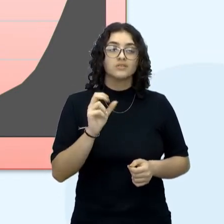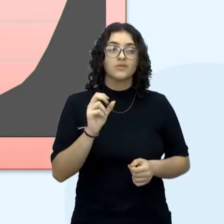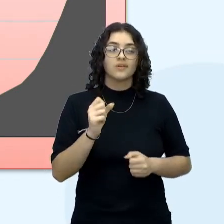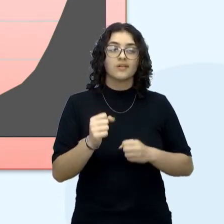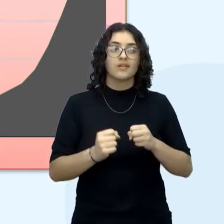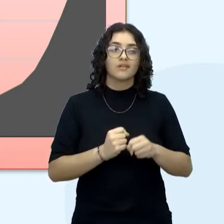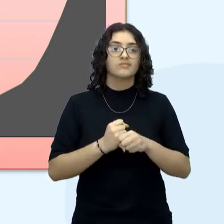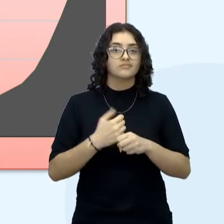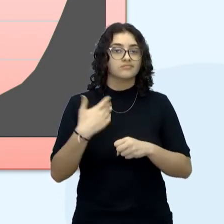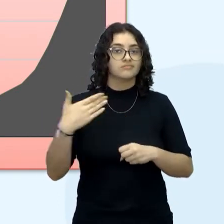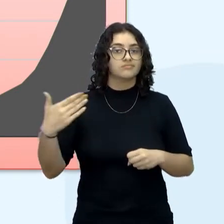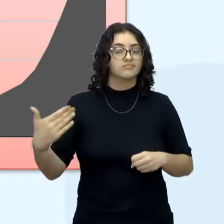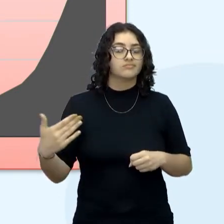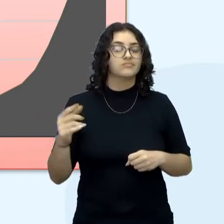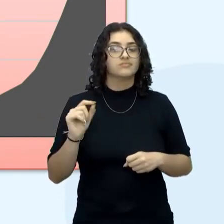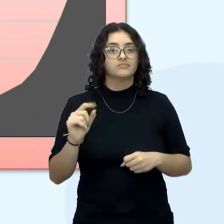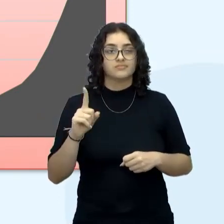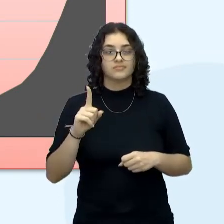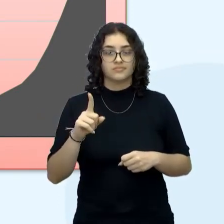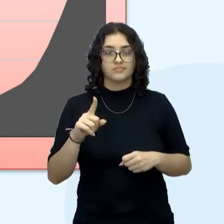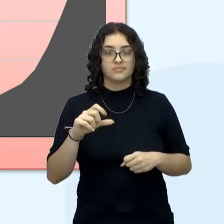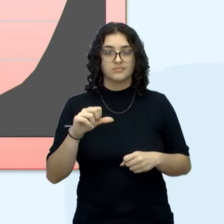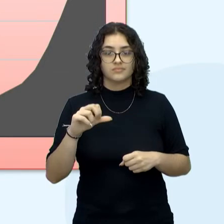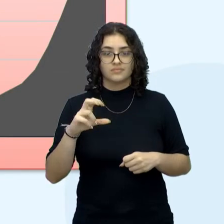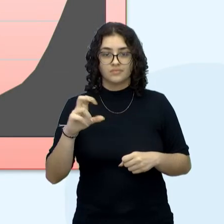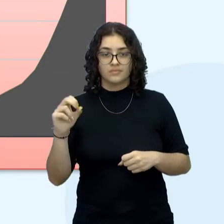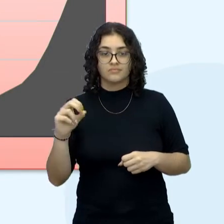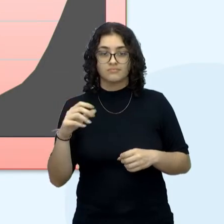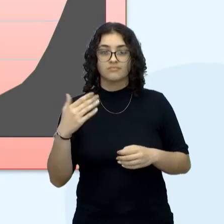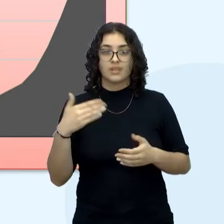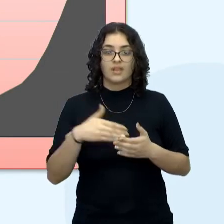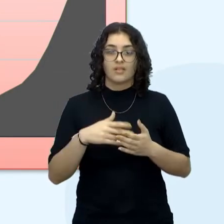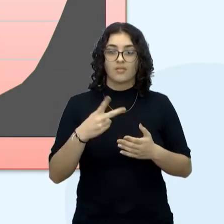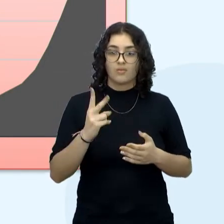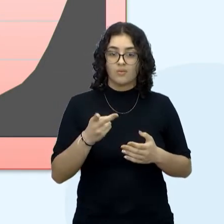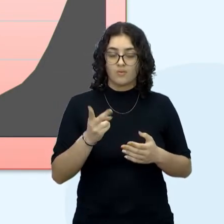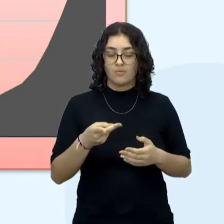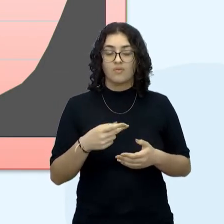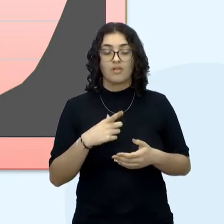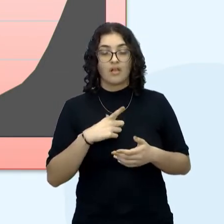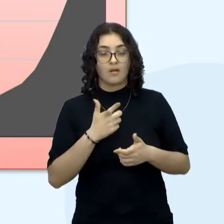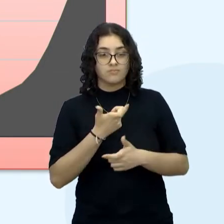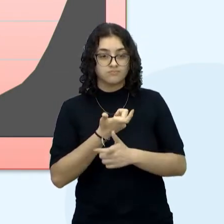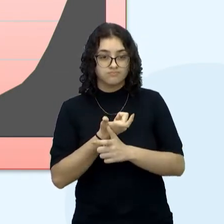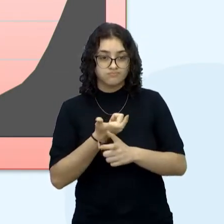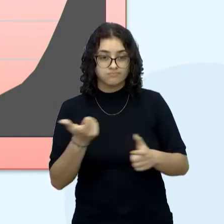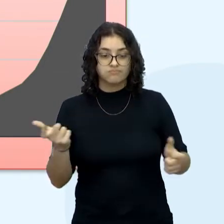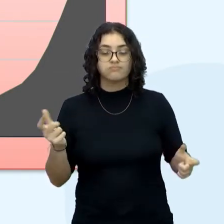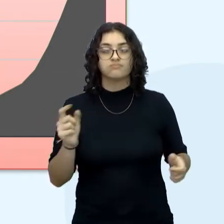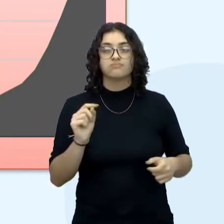seguintes, ou seja, de 1950 até 2000, a gente tem esse aumento aí